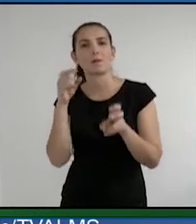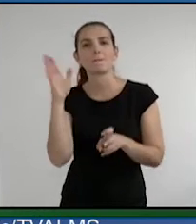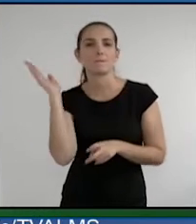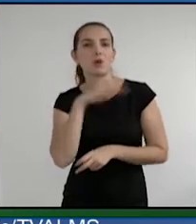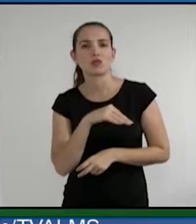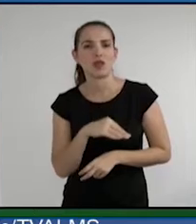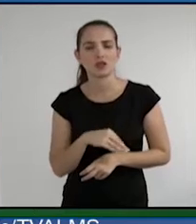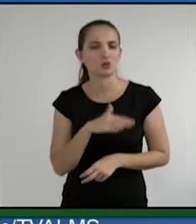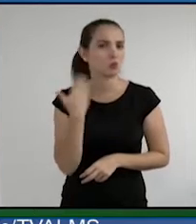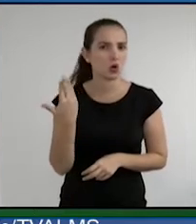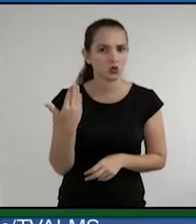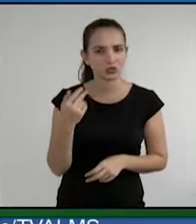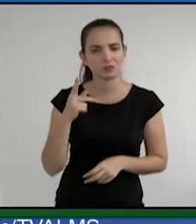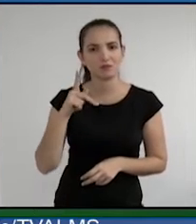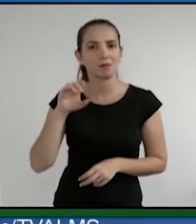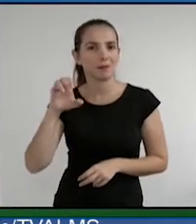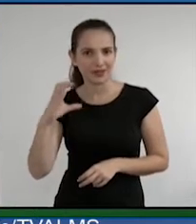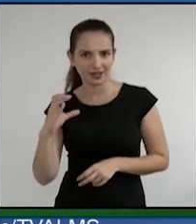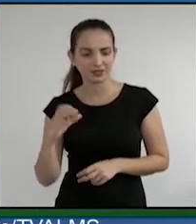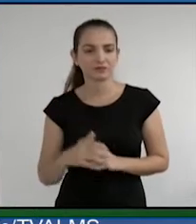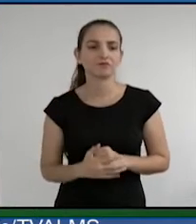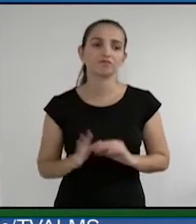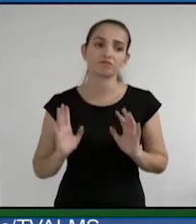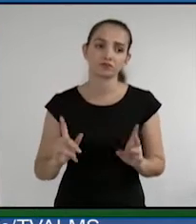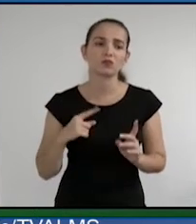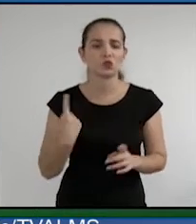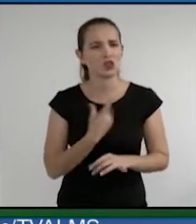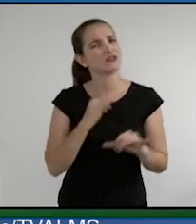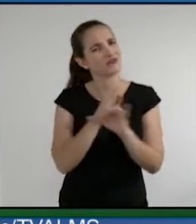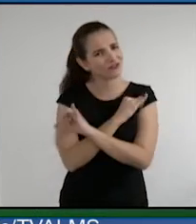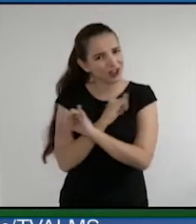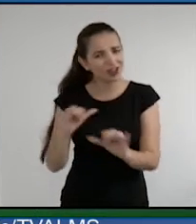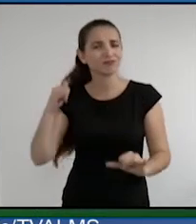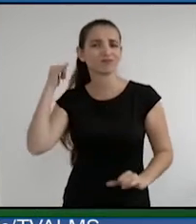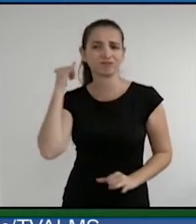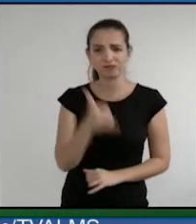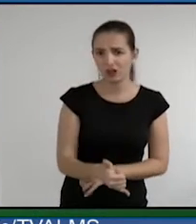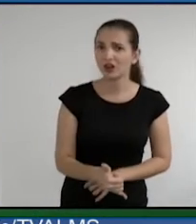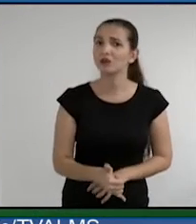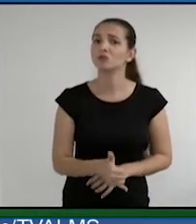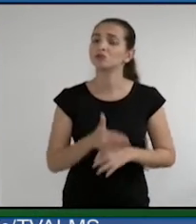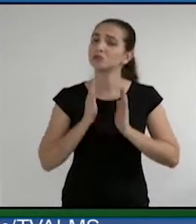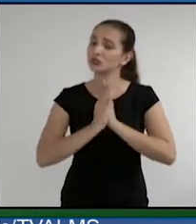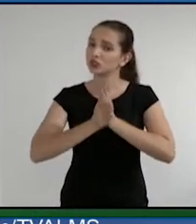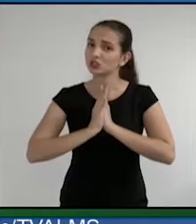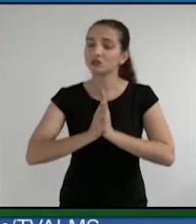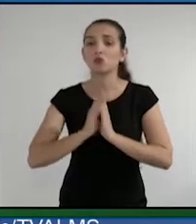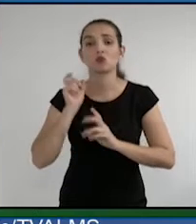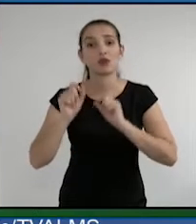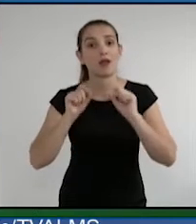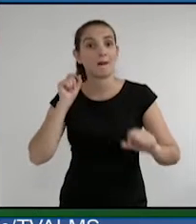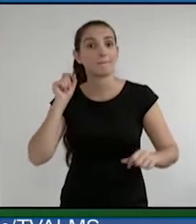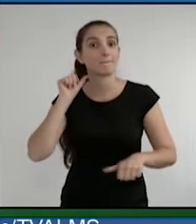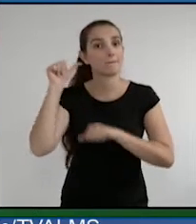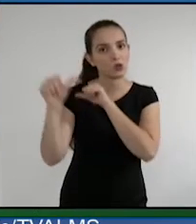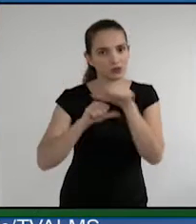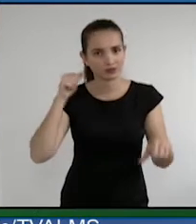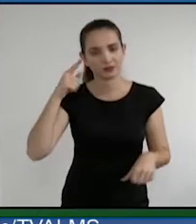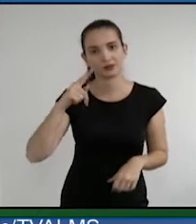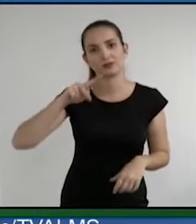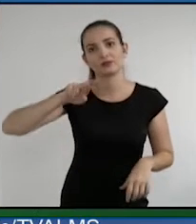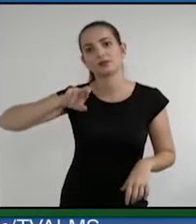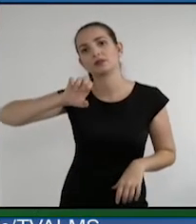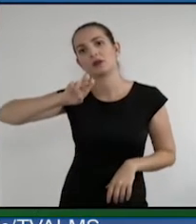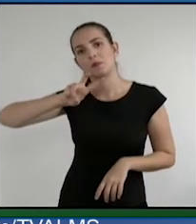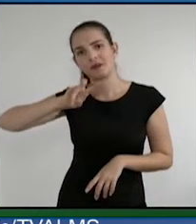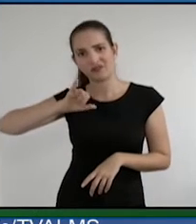direto nos estados. Nós avisamos isso, nós falamos, apelamos. A reforma da Previdência, com toda a